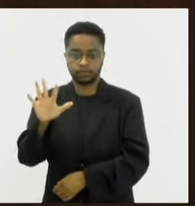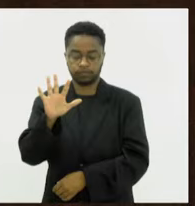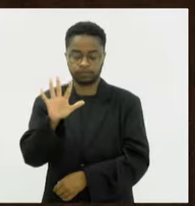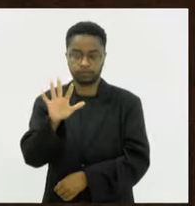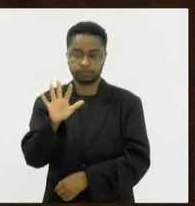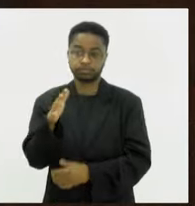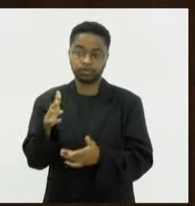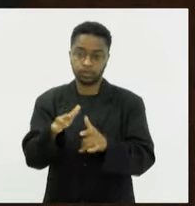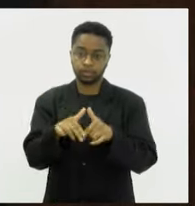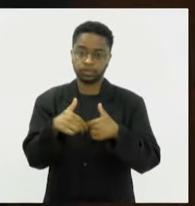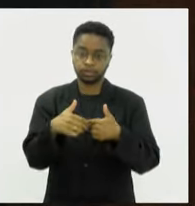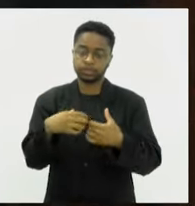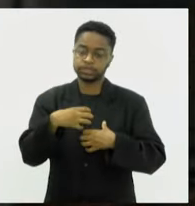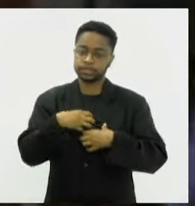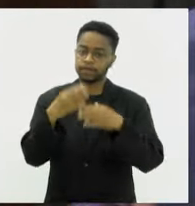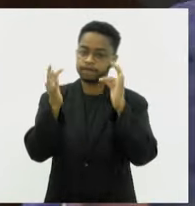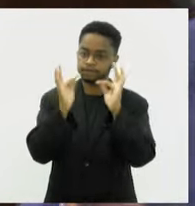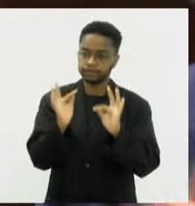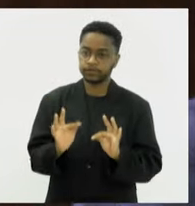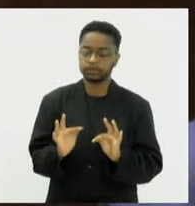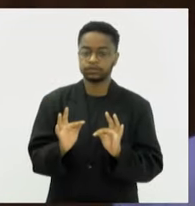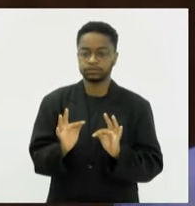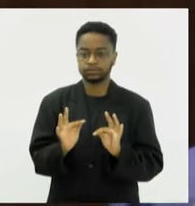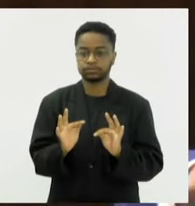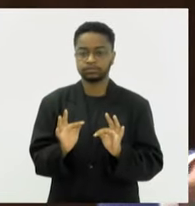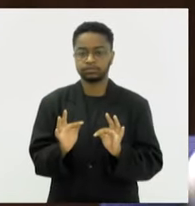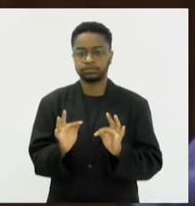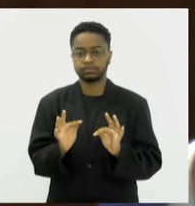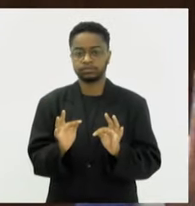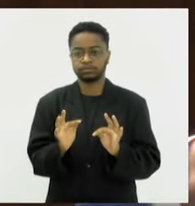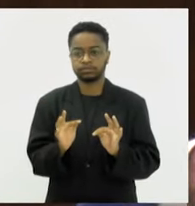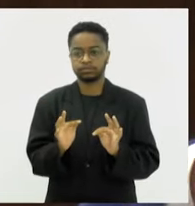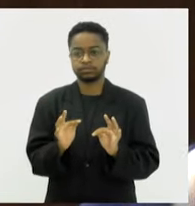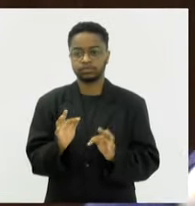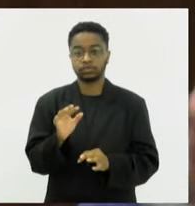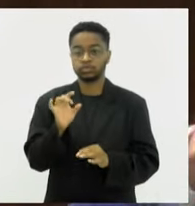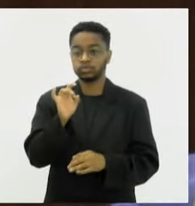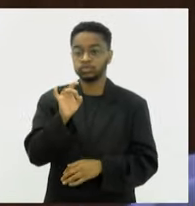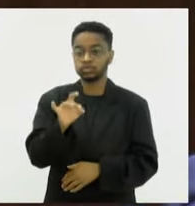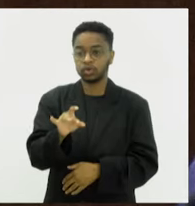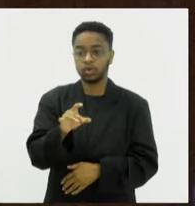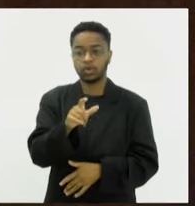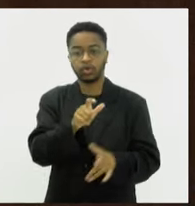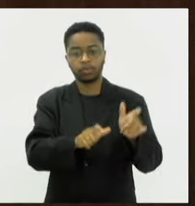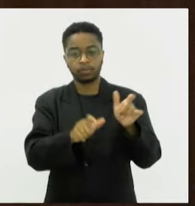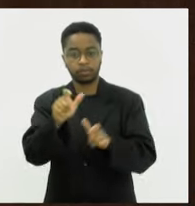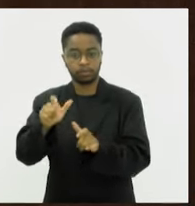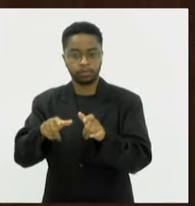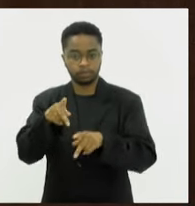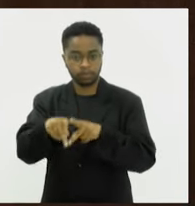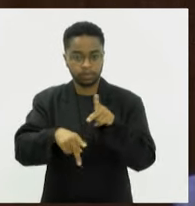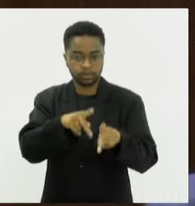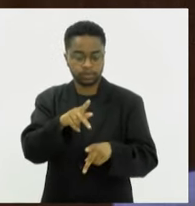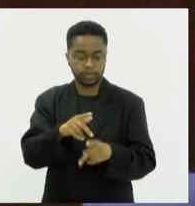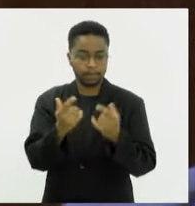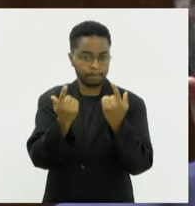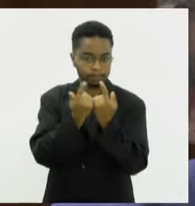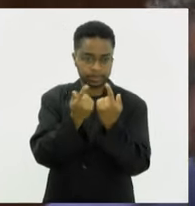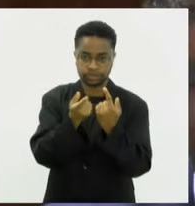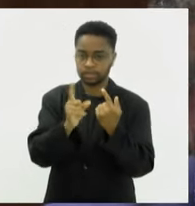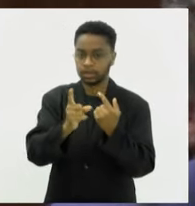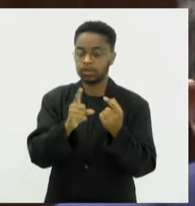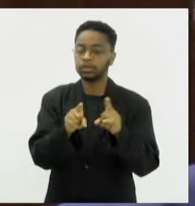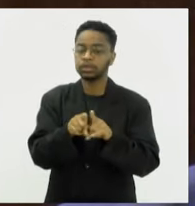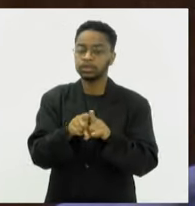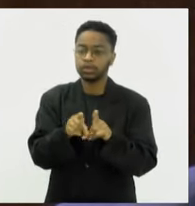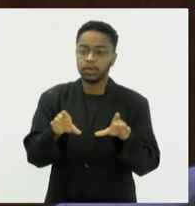um motivo de muita felicidade, não só para os munícipes de Magé, mas também para toda